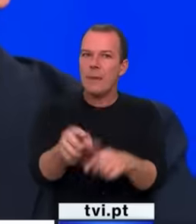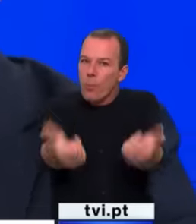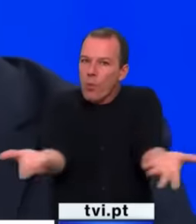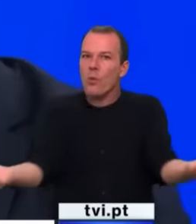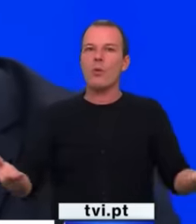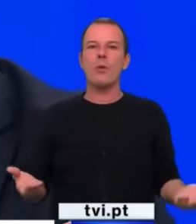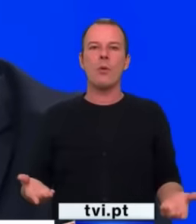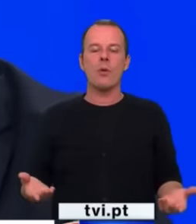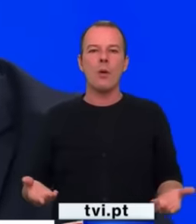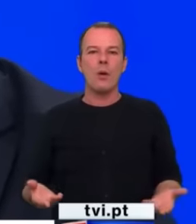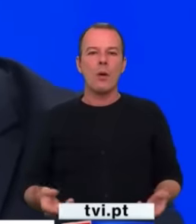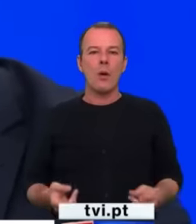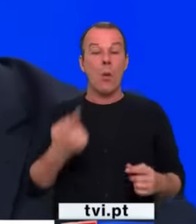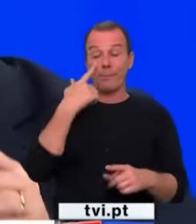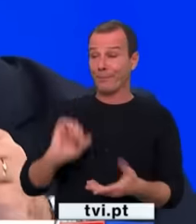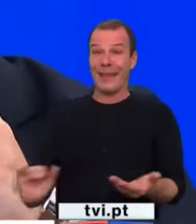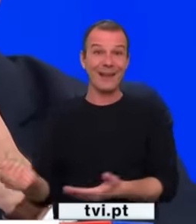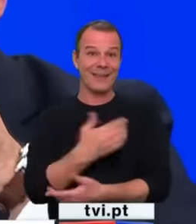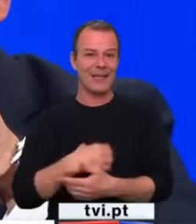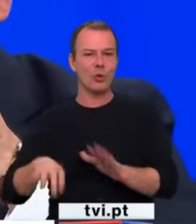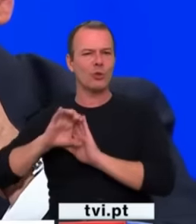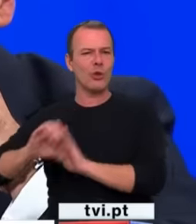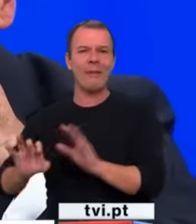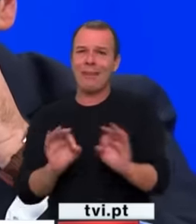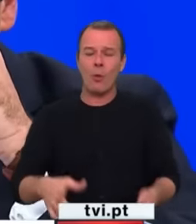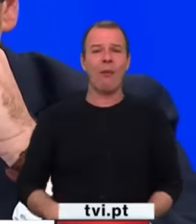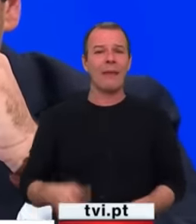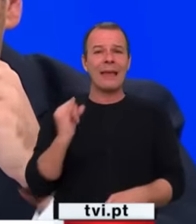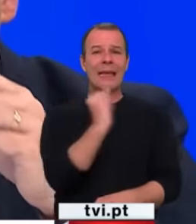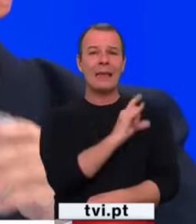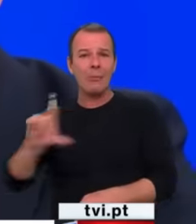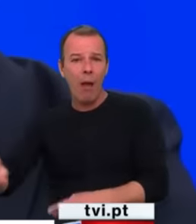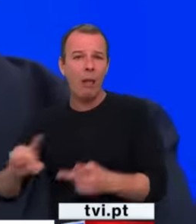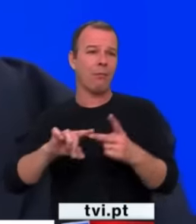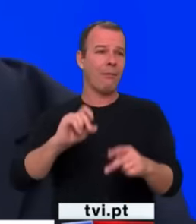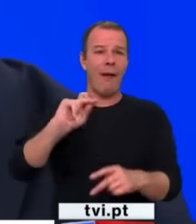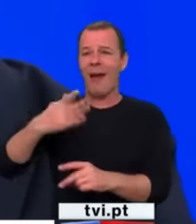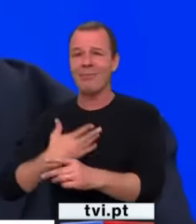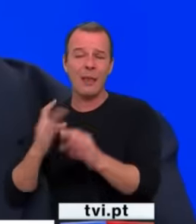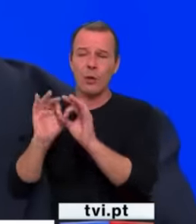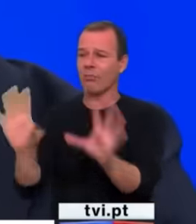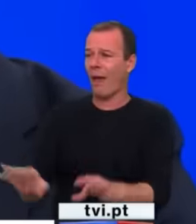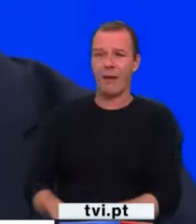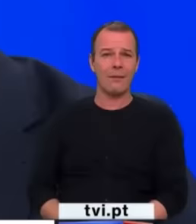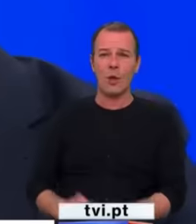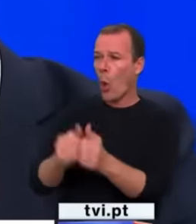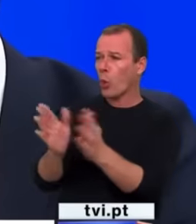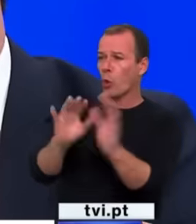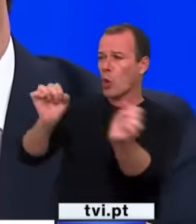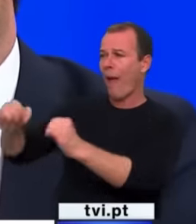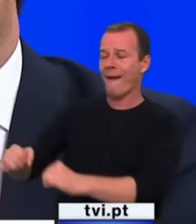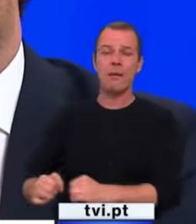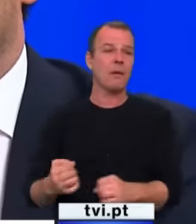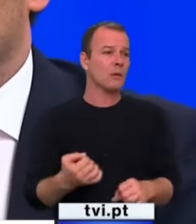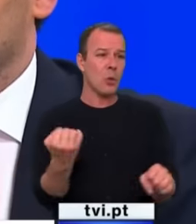para concluirmos este tema. A receita do Chega é a mesma receita da Iniciativa Liberal, da AD, nisto estão todos de acordo, querem desistir